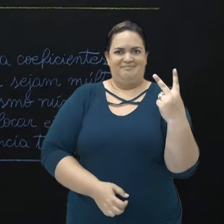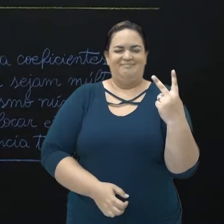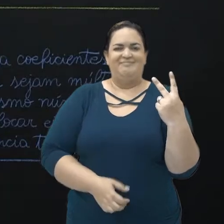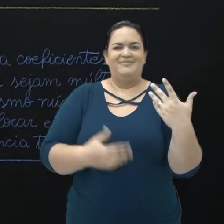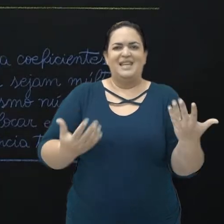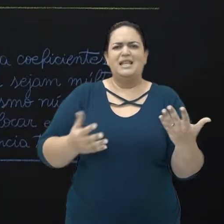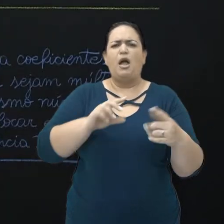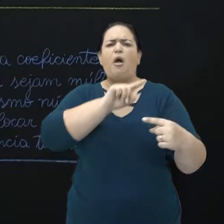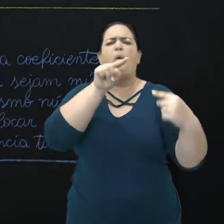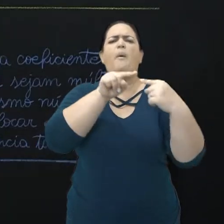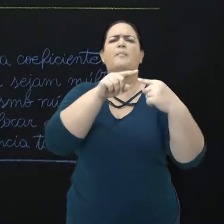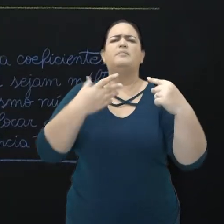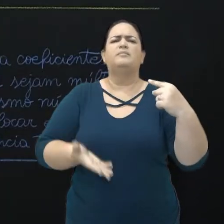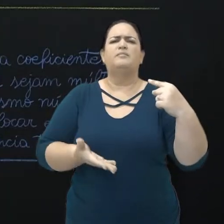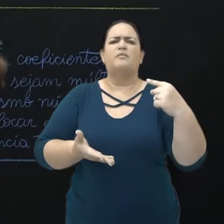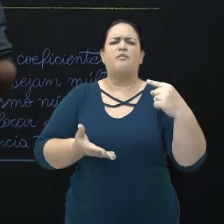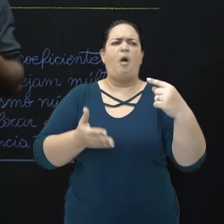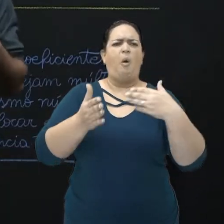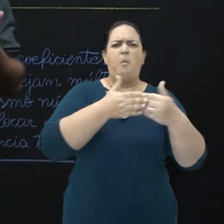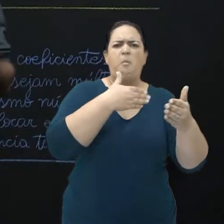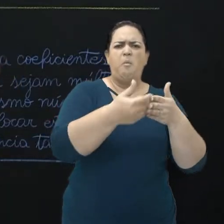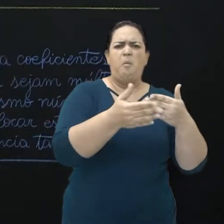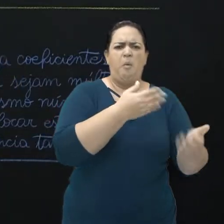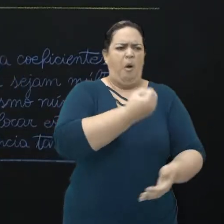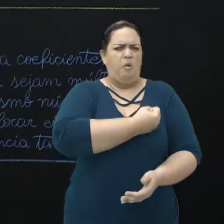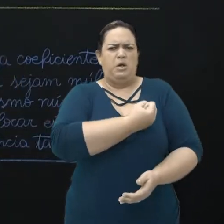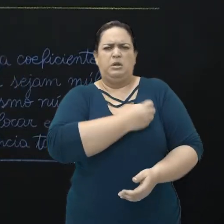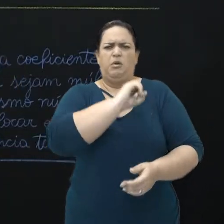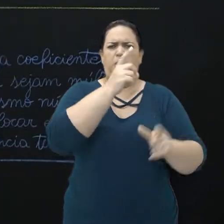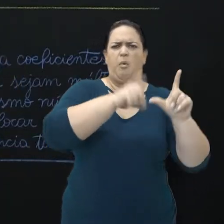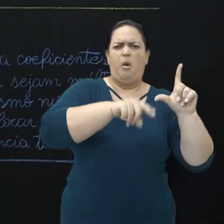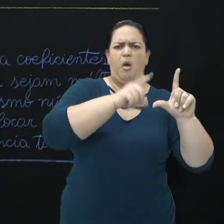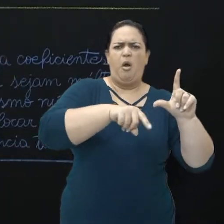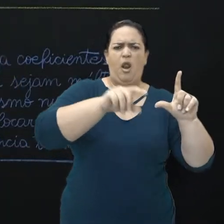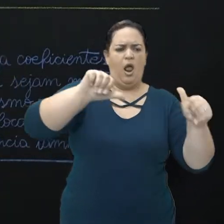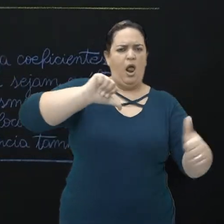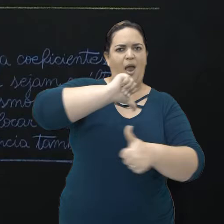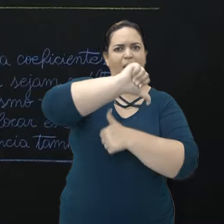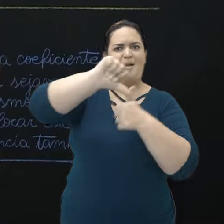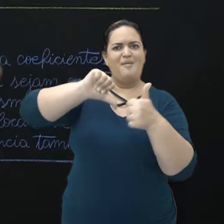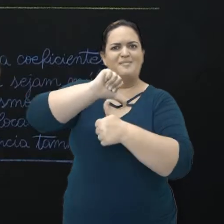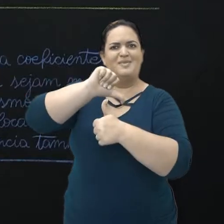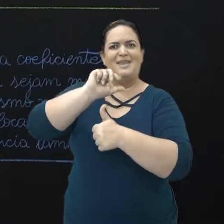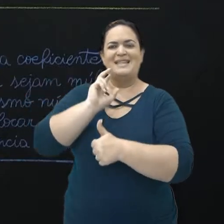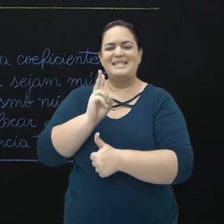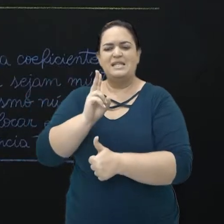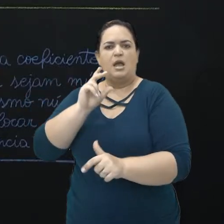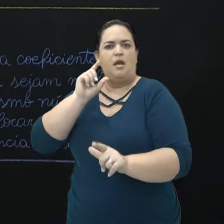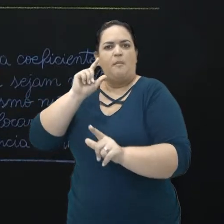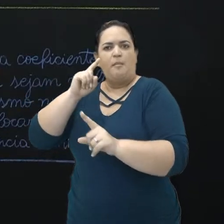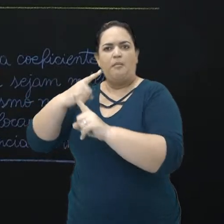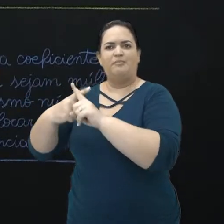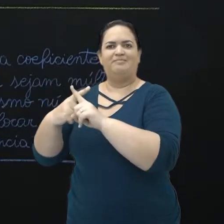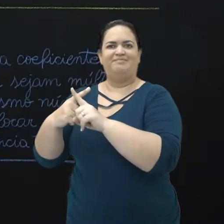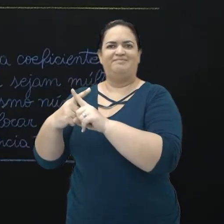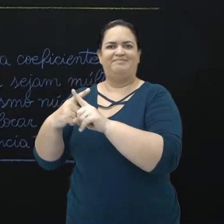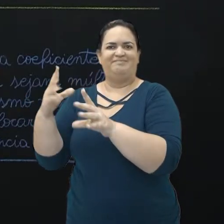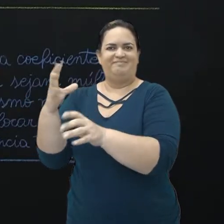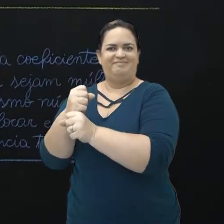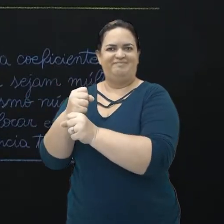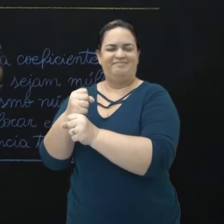realmente é pegar uma expressão qualquer, tá, algébrica, e transformá-la sempre numa multiplicação. Sendo que